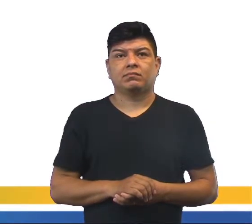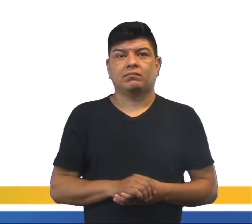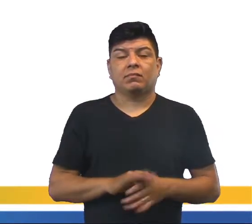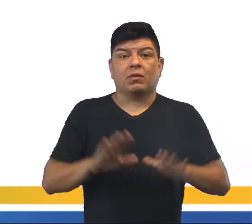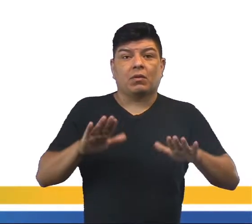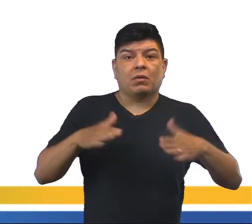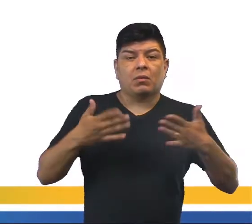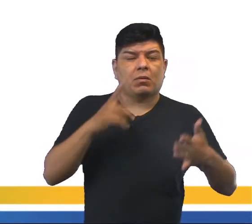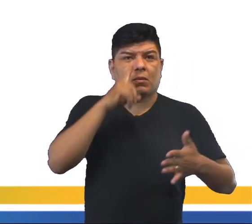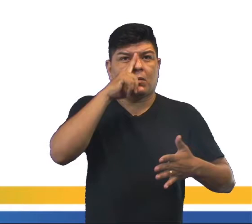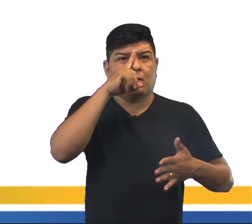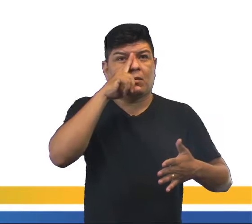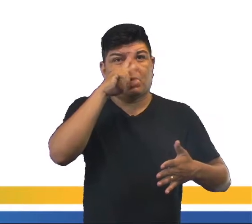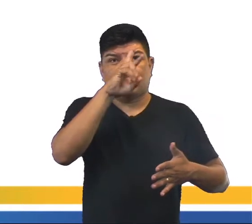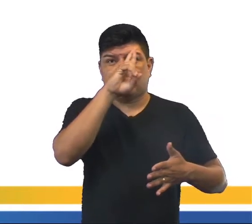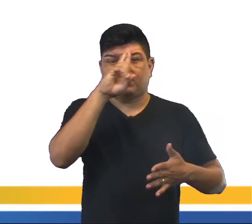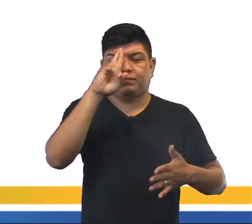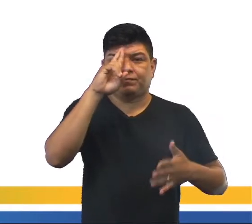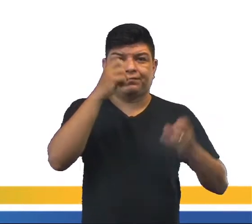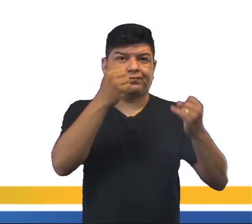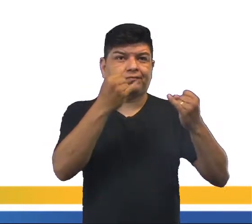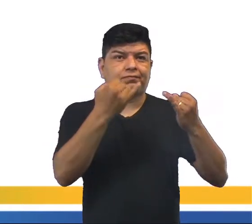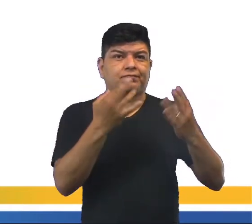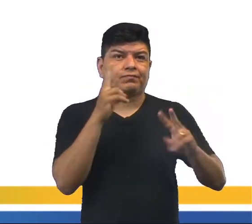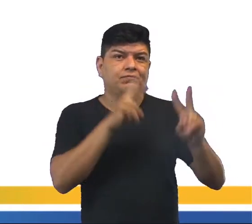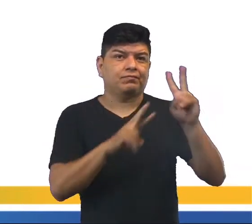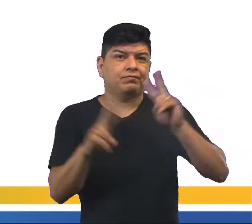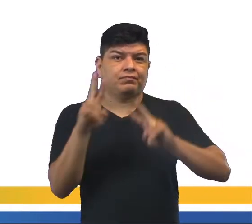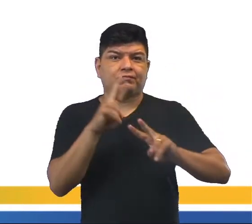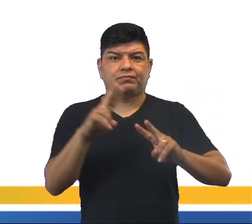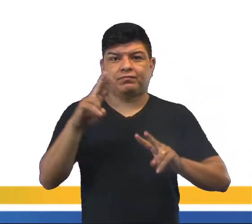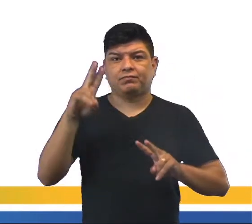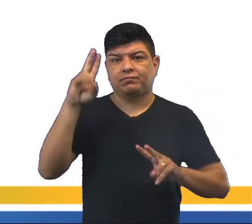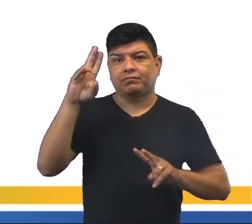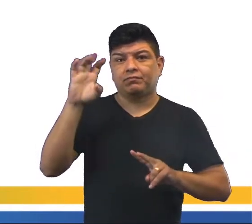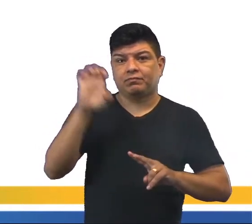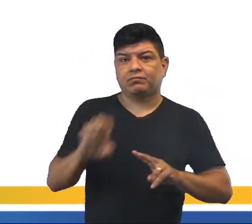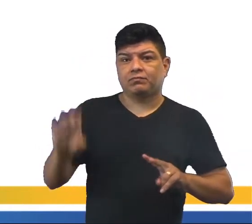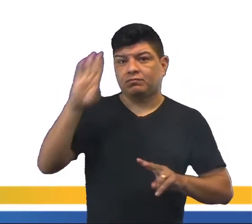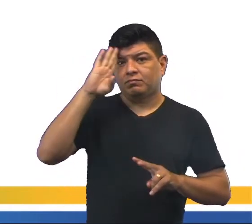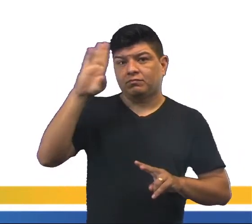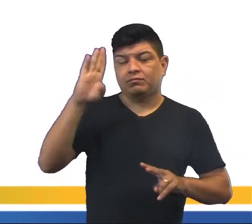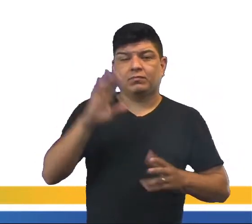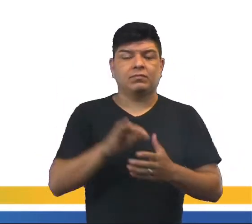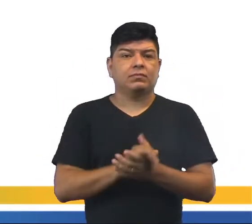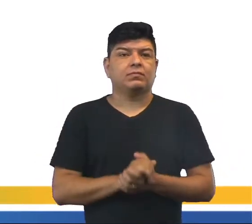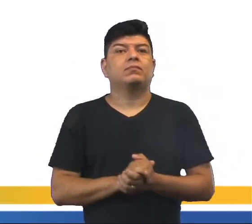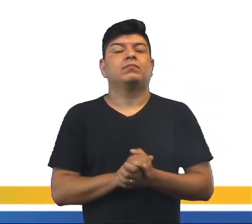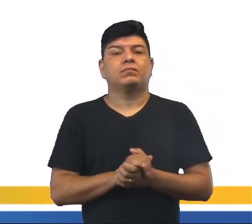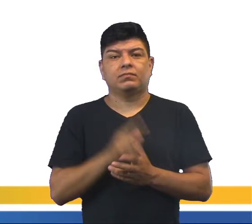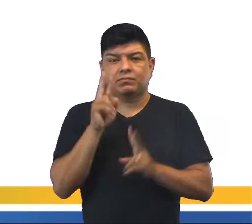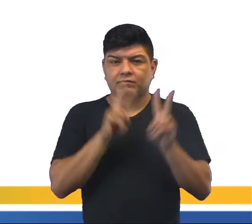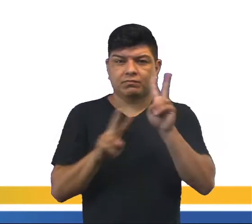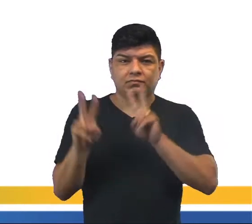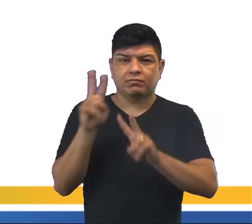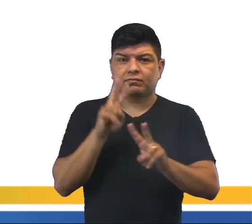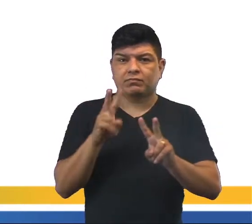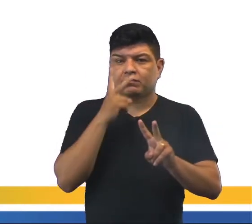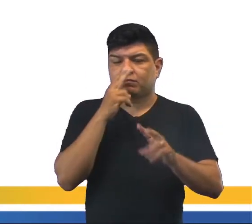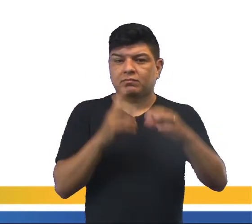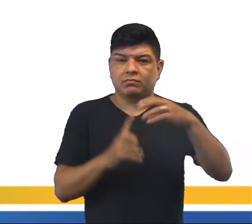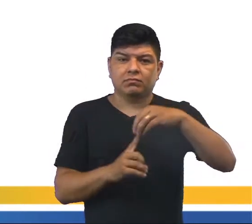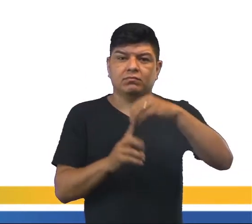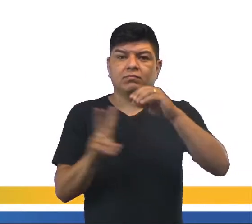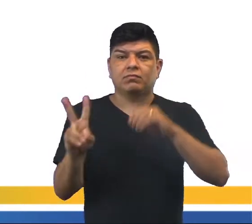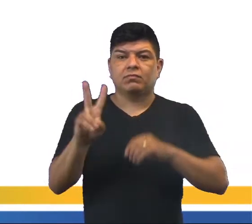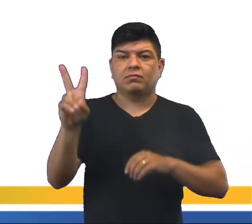Quais os perigos de a história ser contada pelo olhar do eurocentrismo? O eurocentrismo é uma visão de mundo centrada em